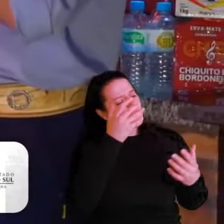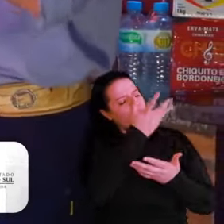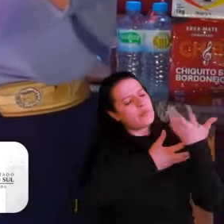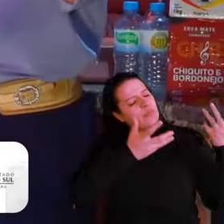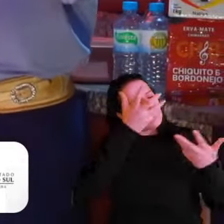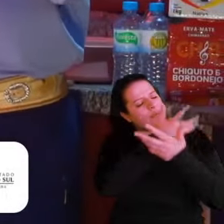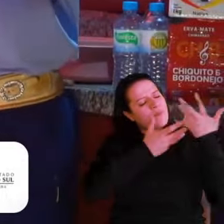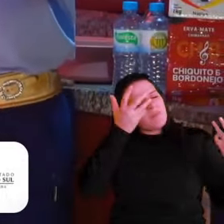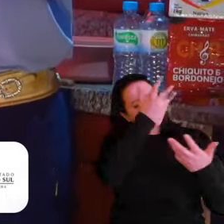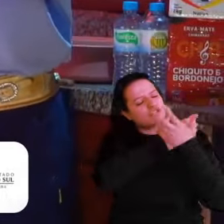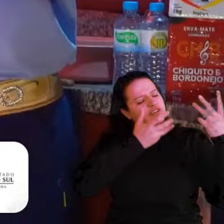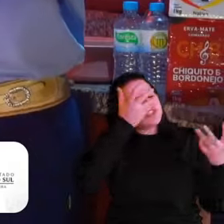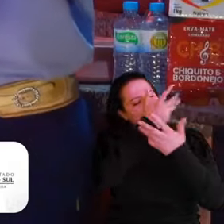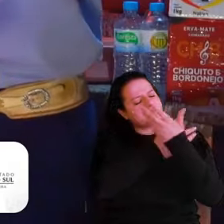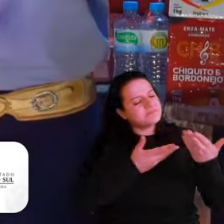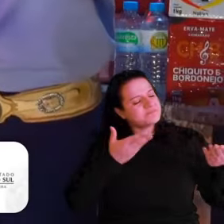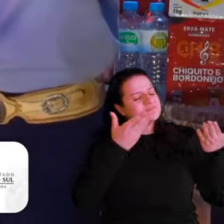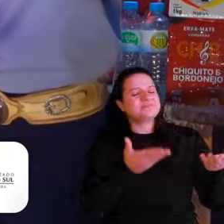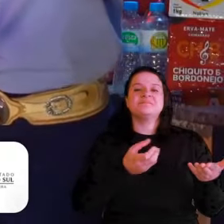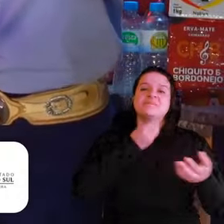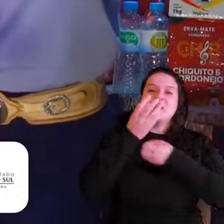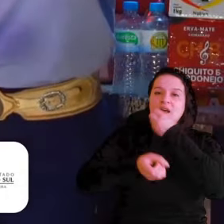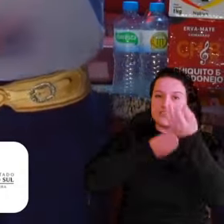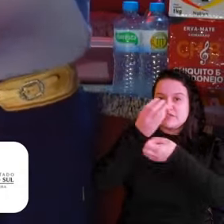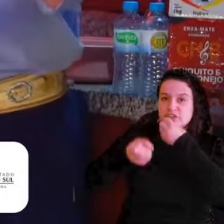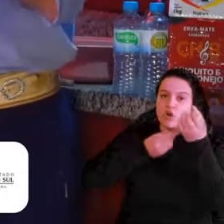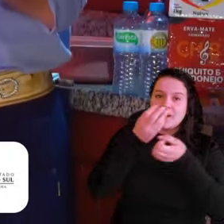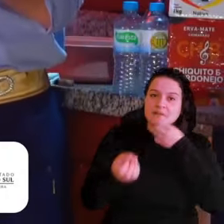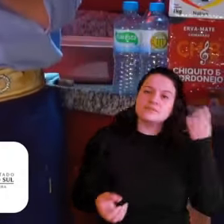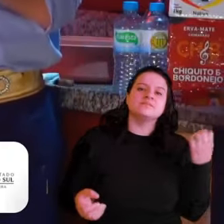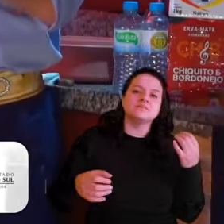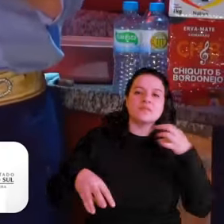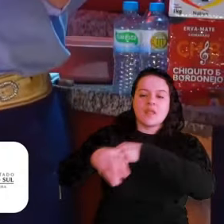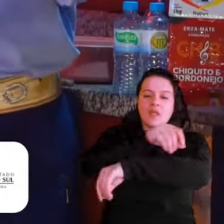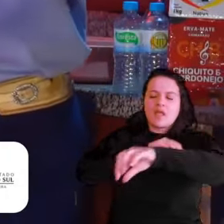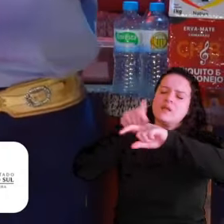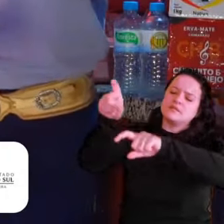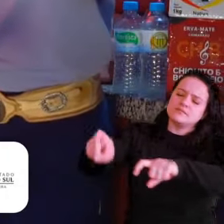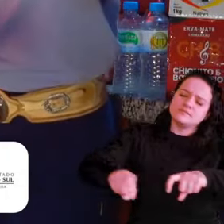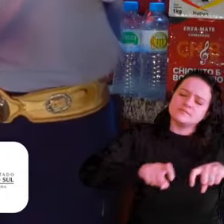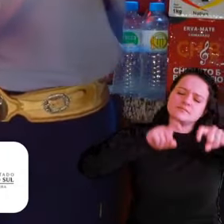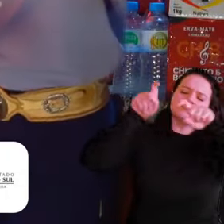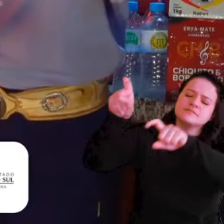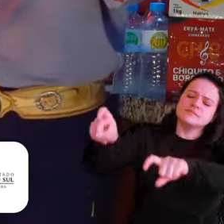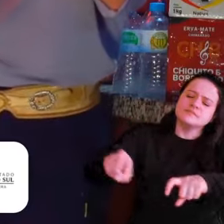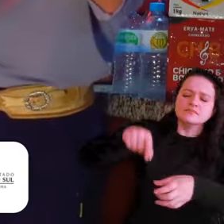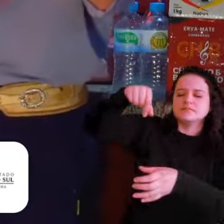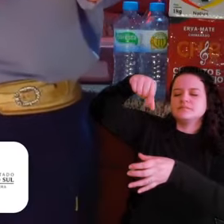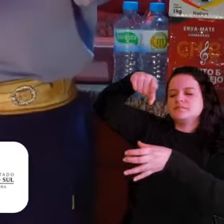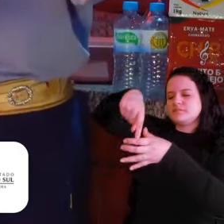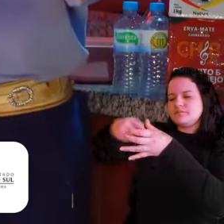olho enxergar a simples pura verdade. Na terra boa plantamos